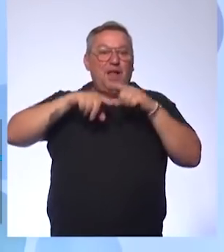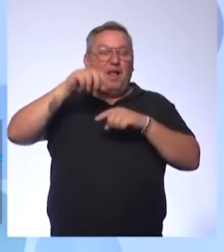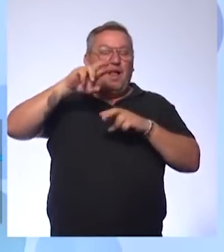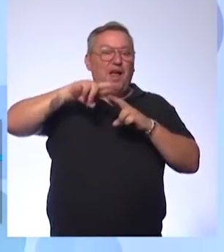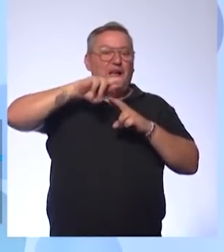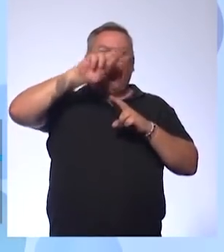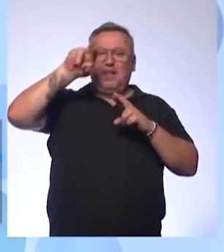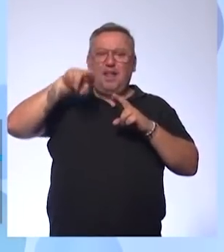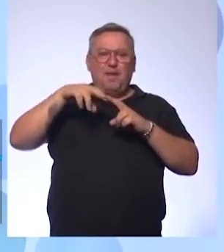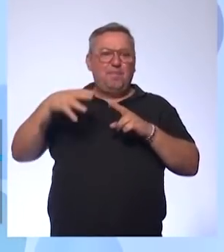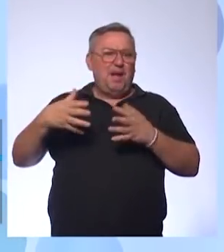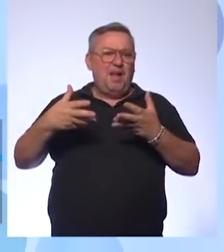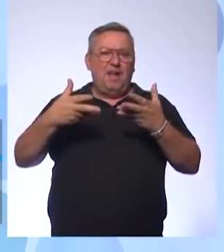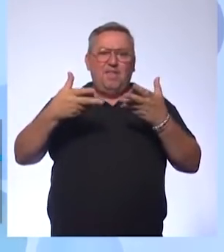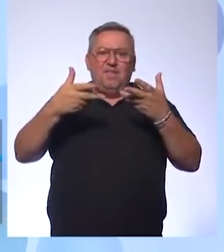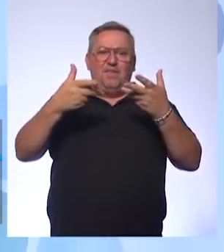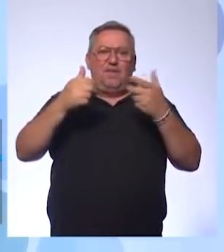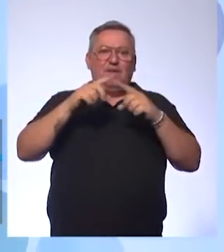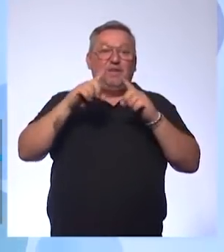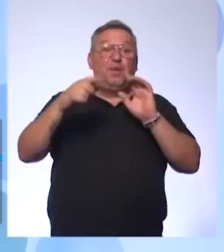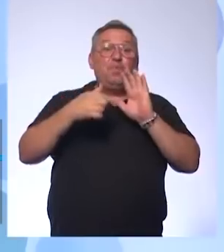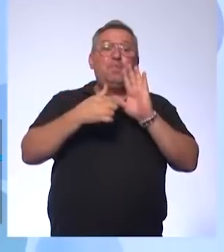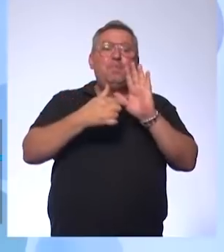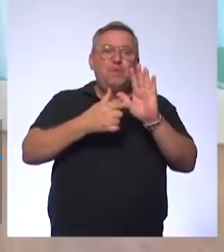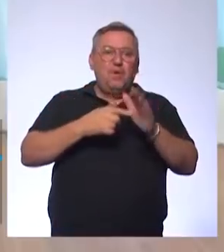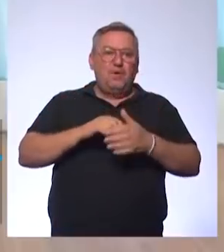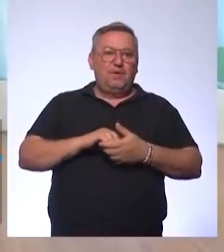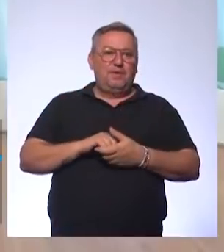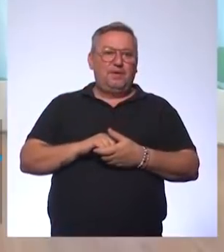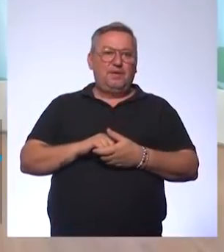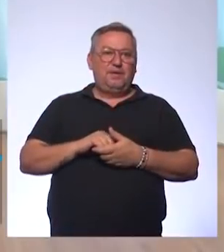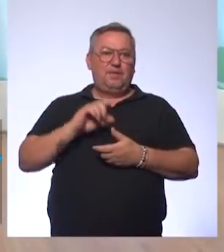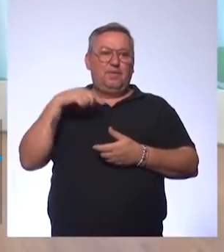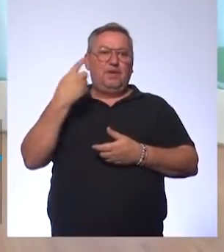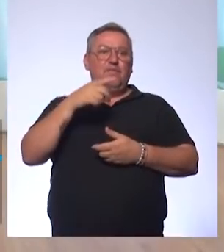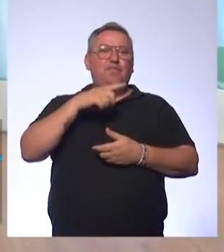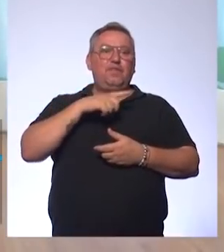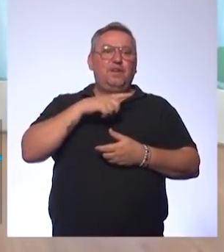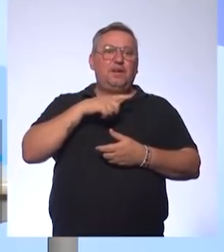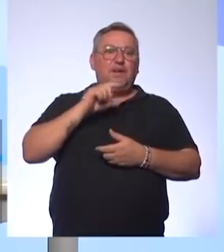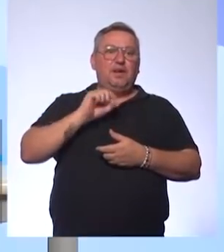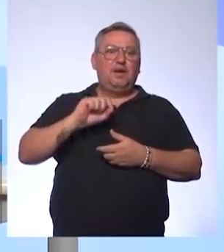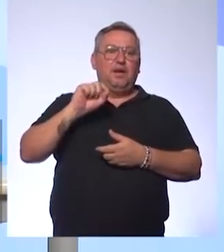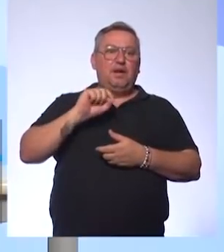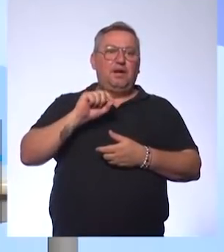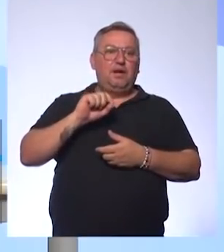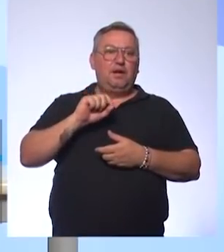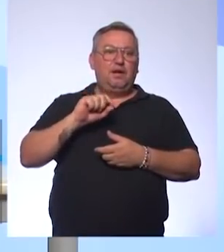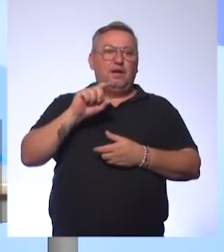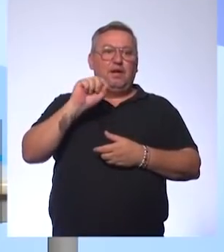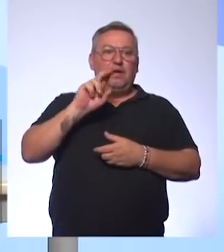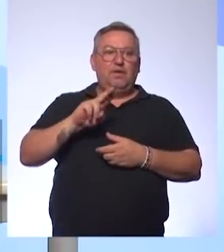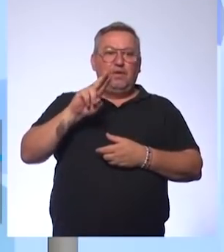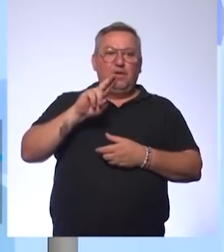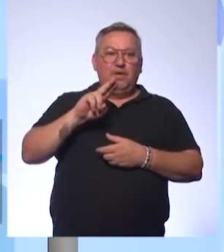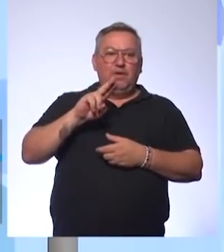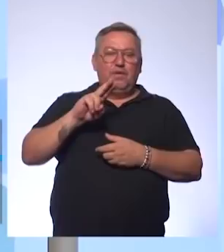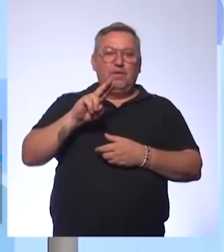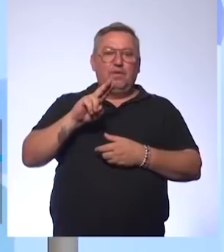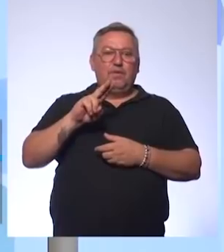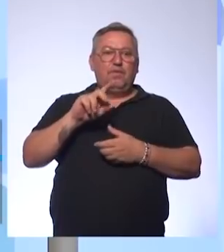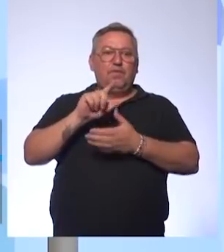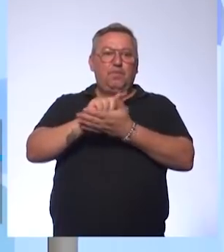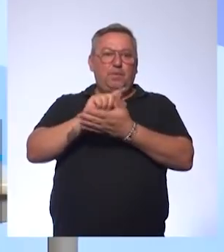Ela é incrível, professora Fernanda. Então, mostra para eles, Sofia, o que a gente tem. Vou usar aqui um rolinho